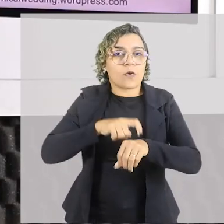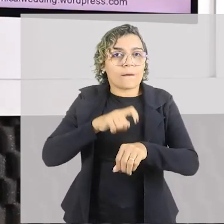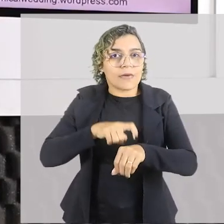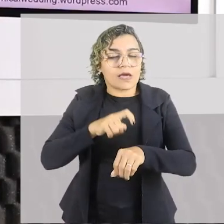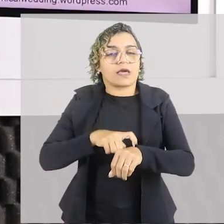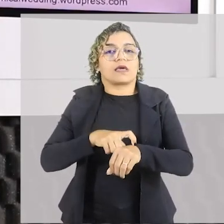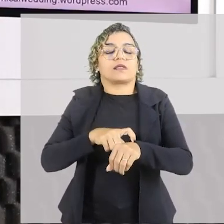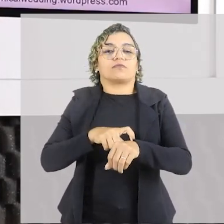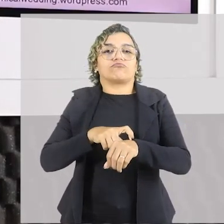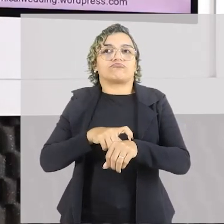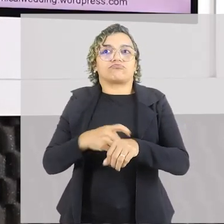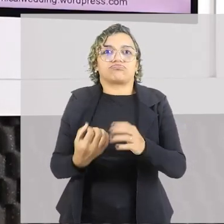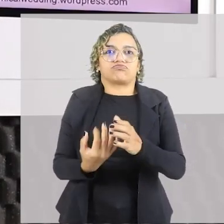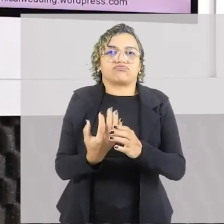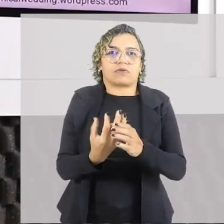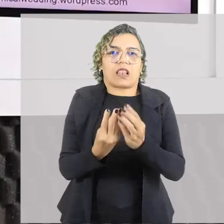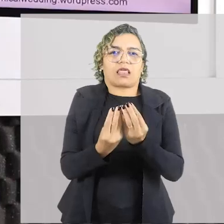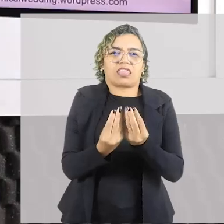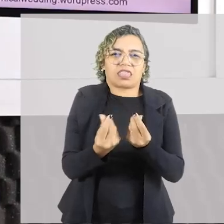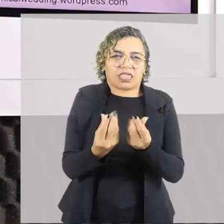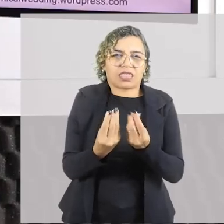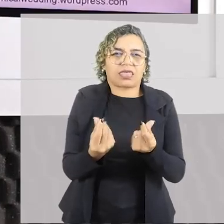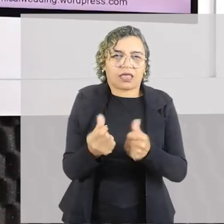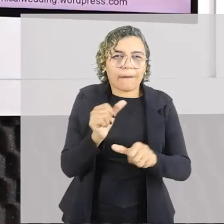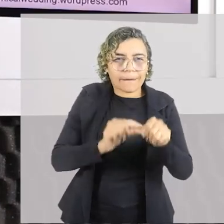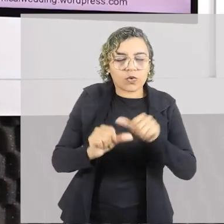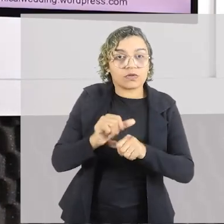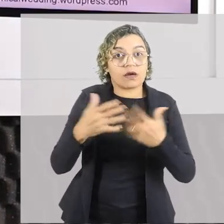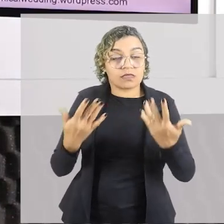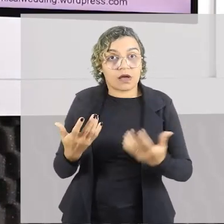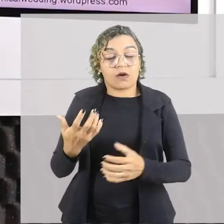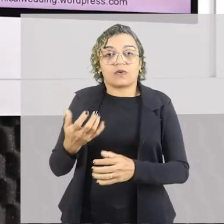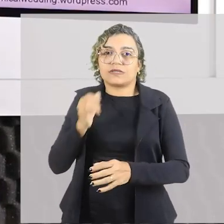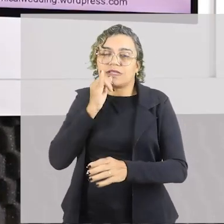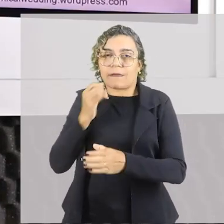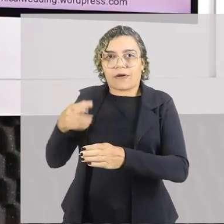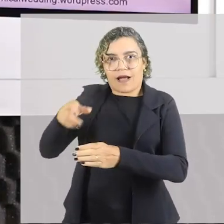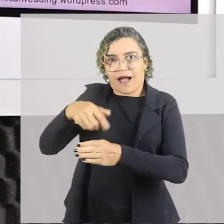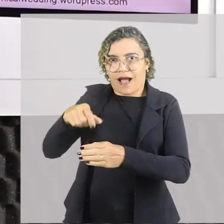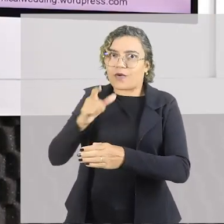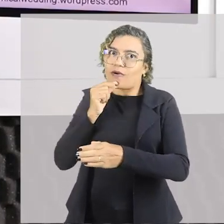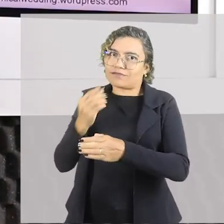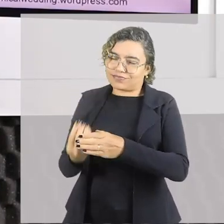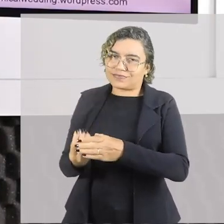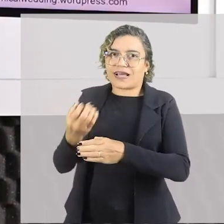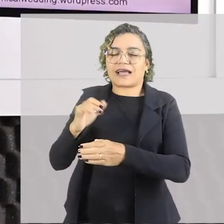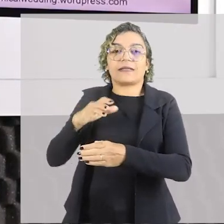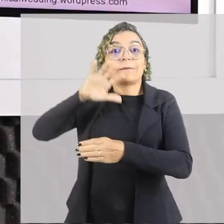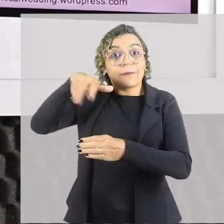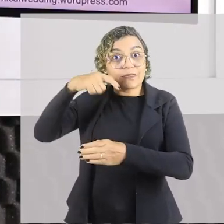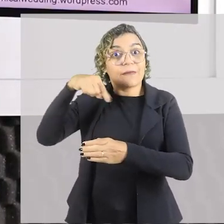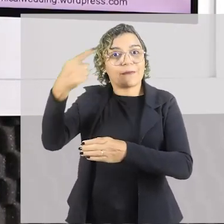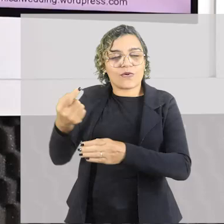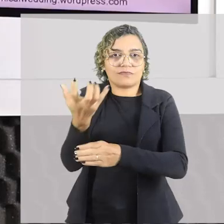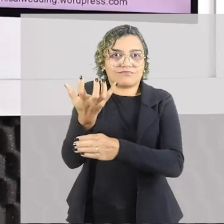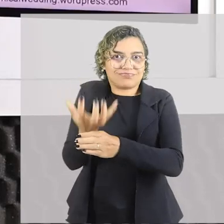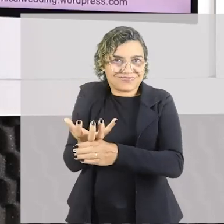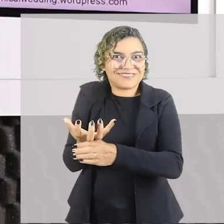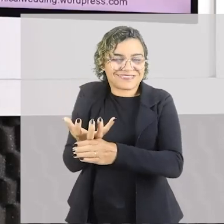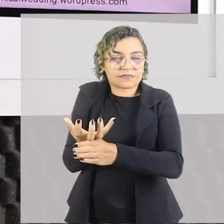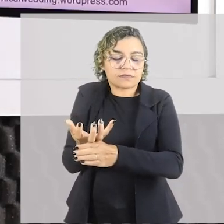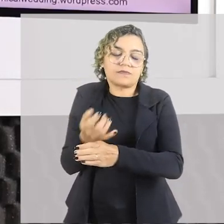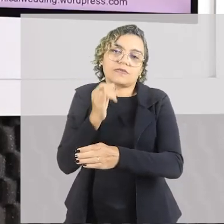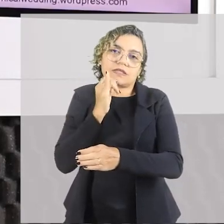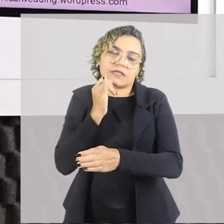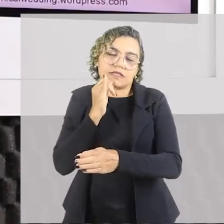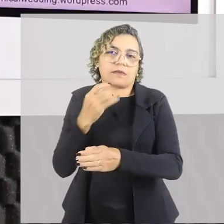ele pode alterar a estrutura dele. Então eu faço no banho-maria, porque eu esquento primeiro a água. A água fica quente, mas ela chega a um limite. Dizer, ó,